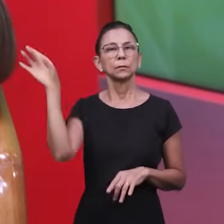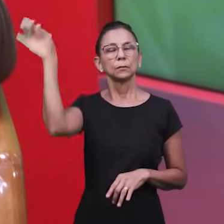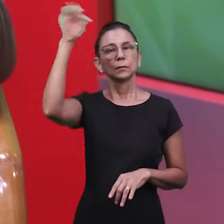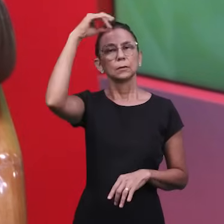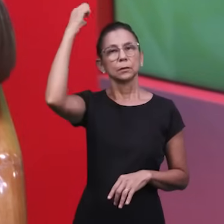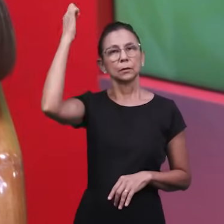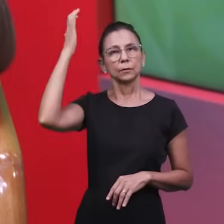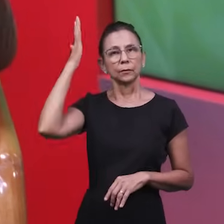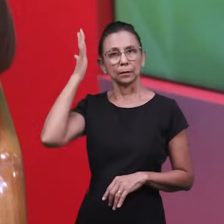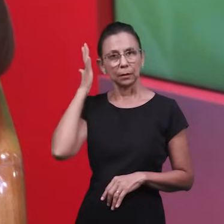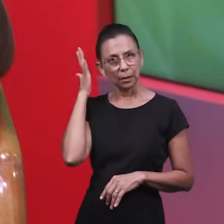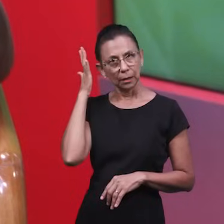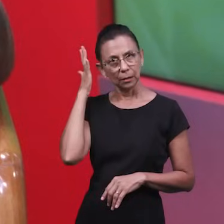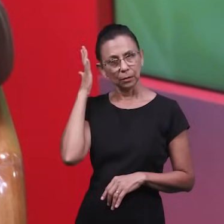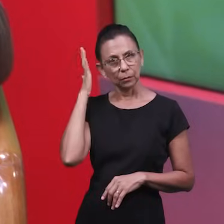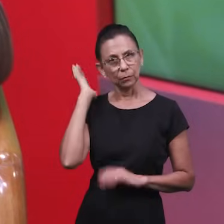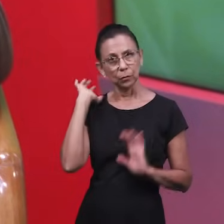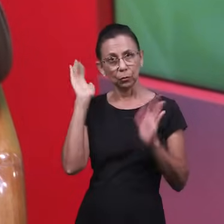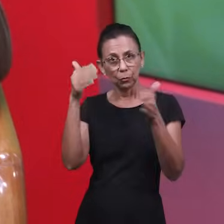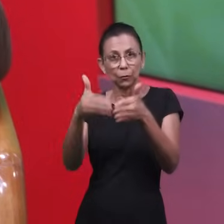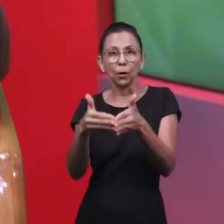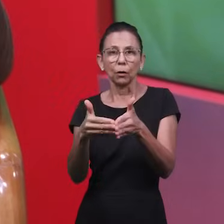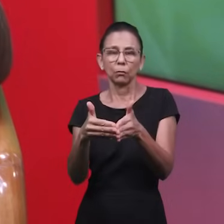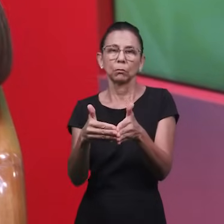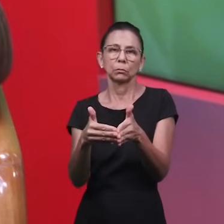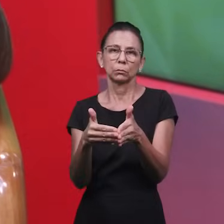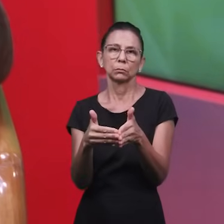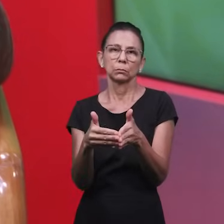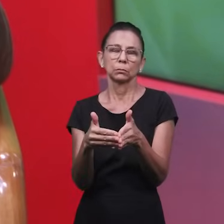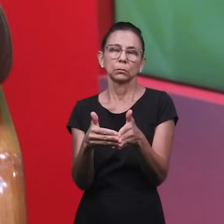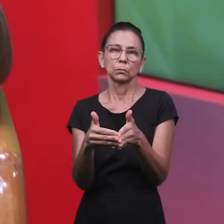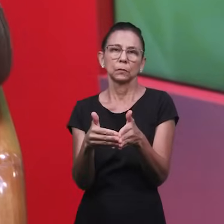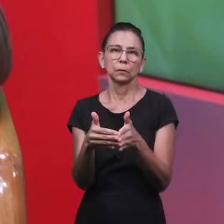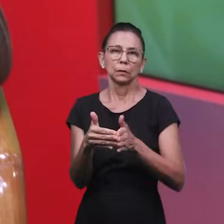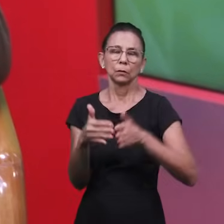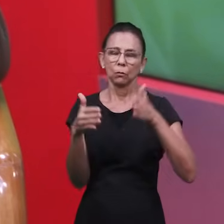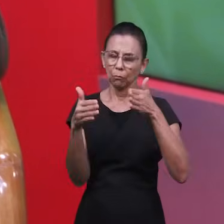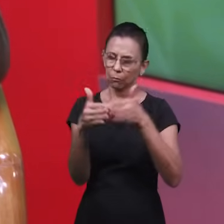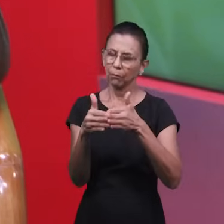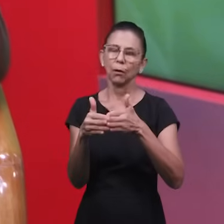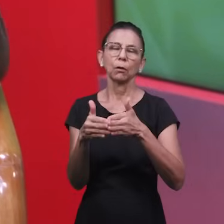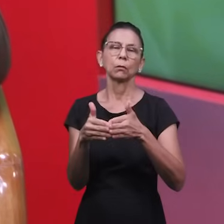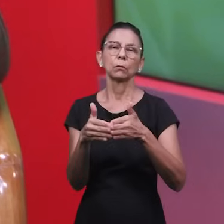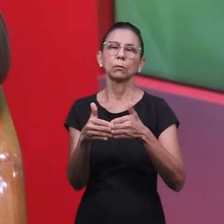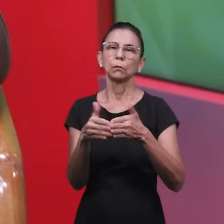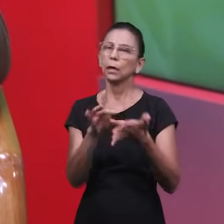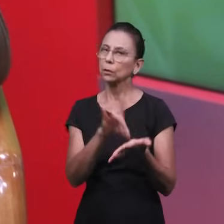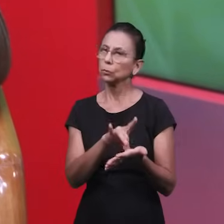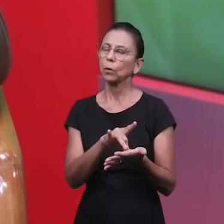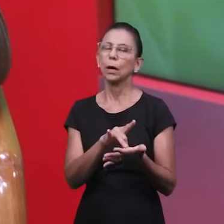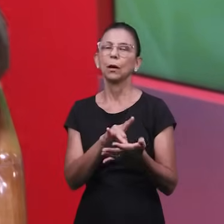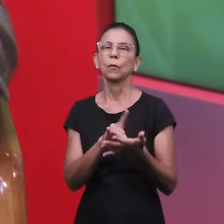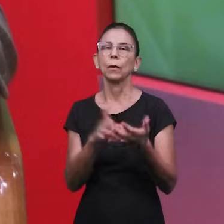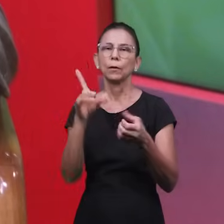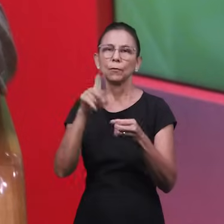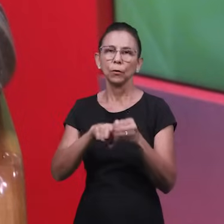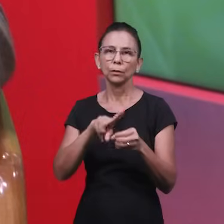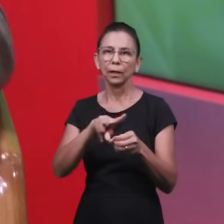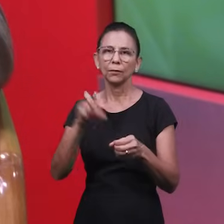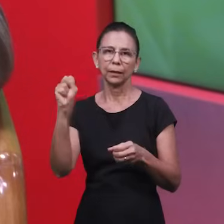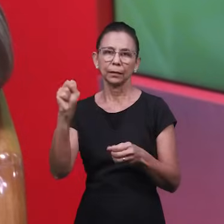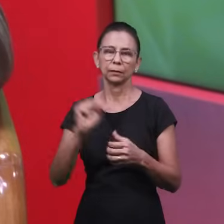tem revelado para esta obra como a mensagem central, não é só essa mensagem, mas a mensagem central deste momento é o